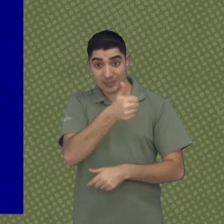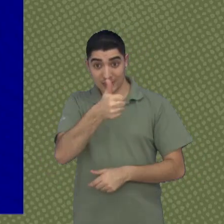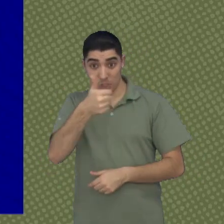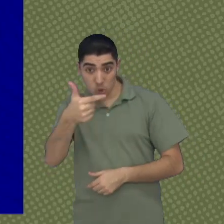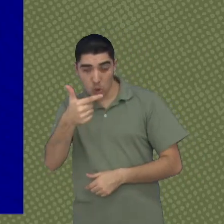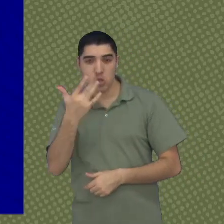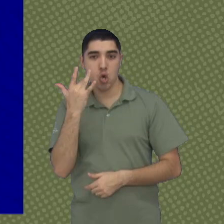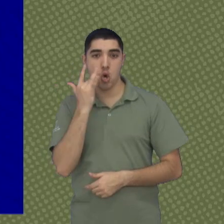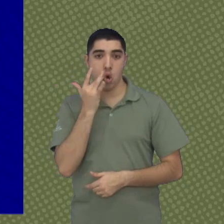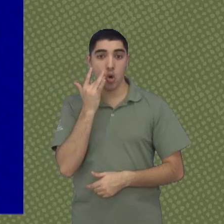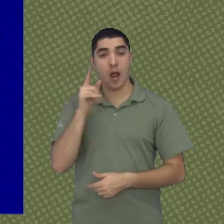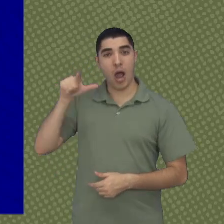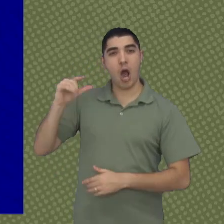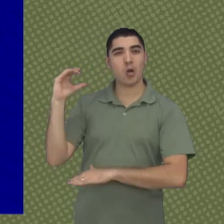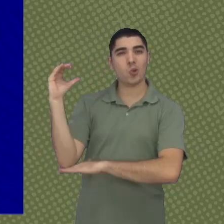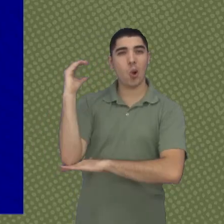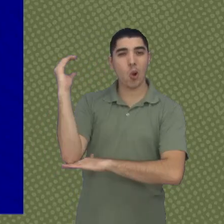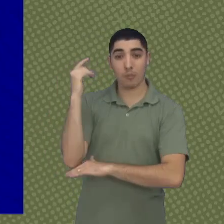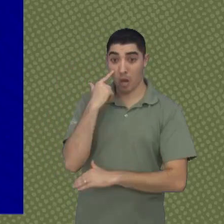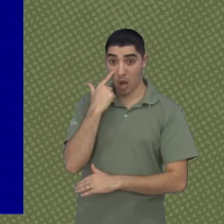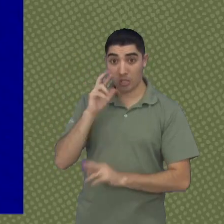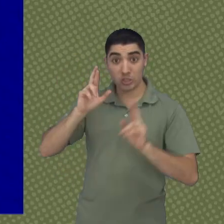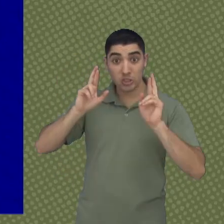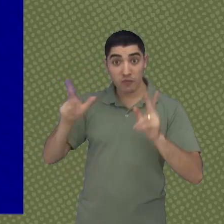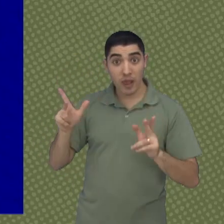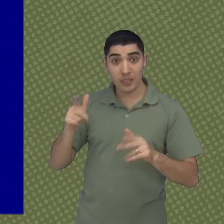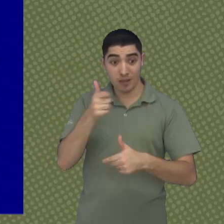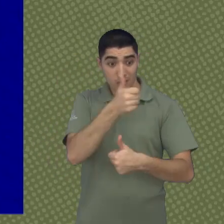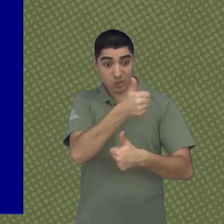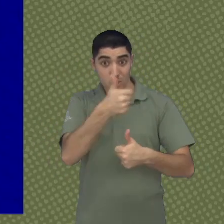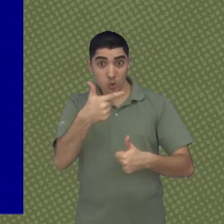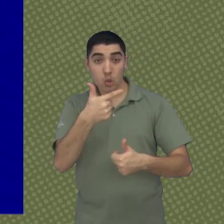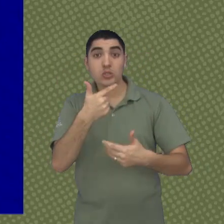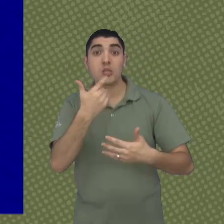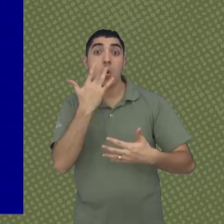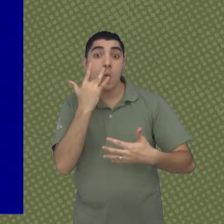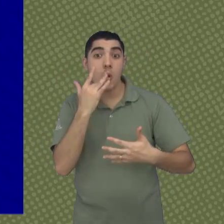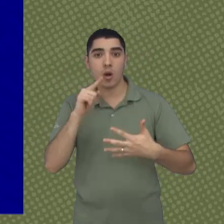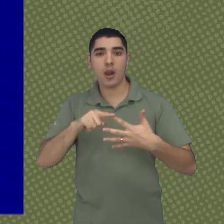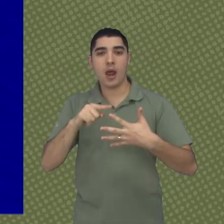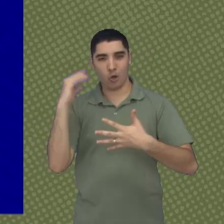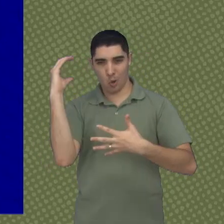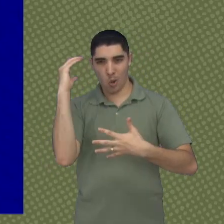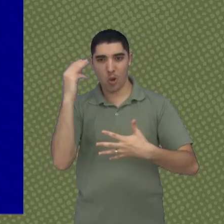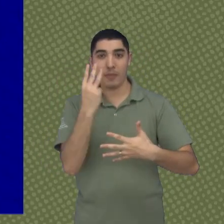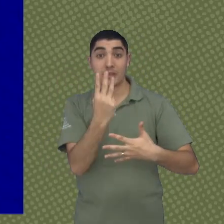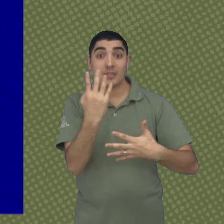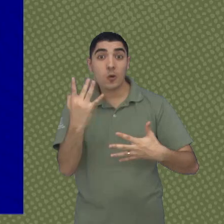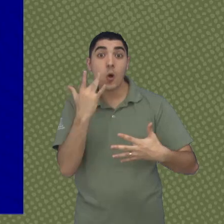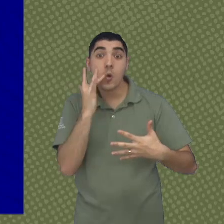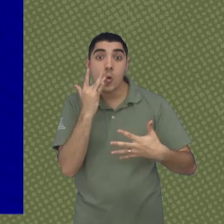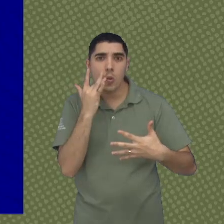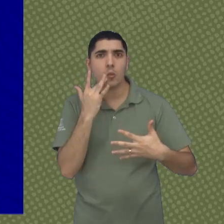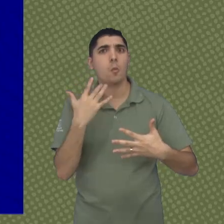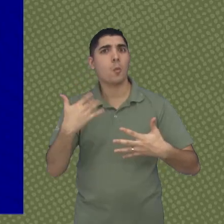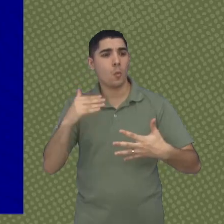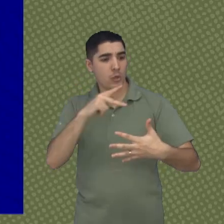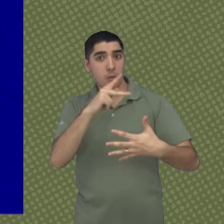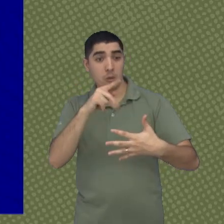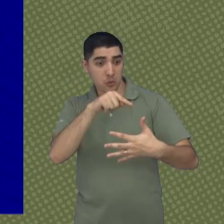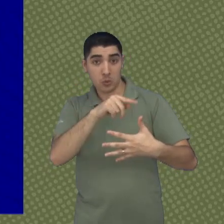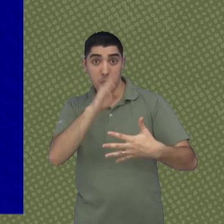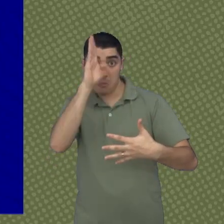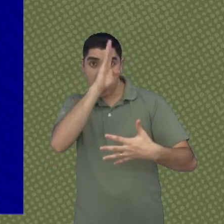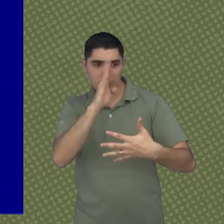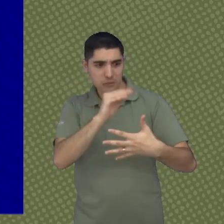a segunda colocada, você vê a distância, ó, 112 de ouro para o Brasil, 34 para a Colômbia. Então, a larga vantagem do Brasil